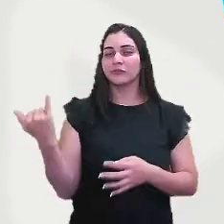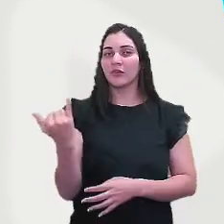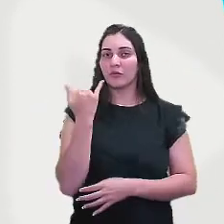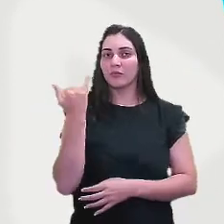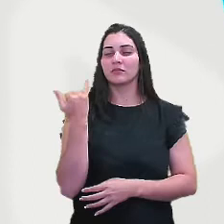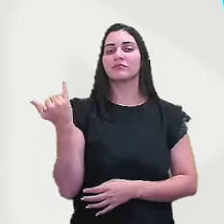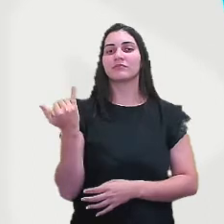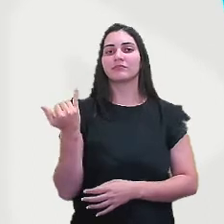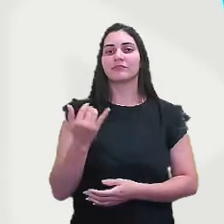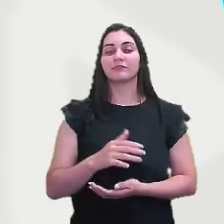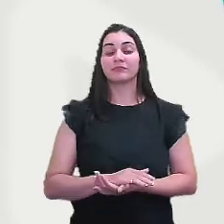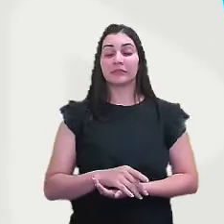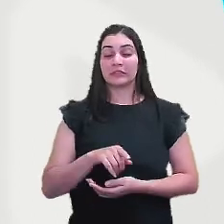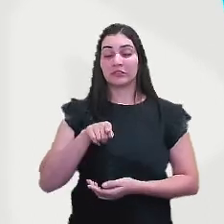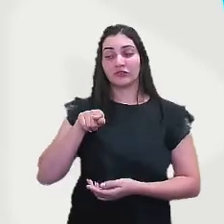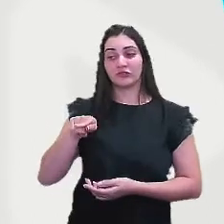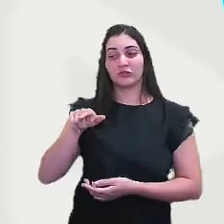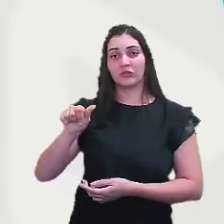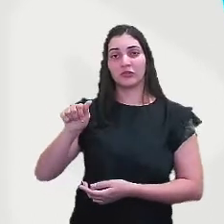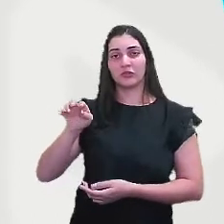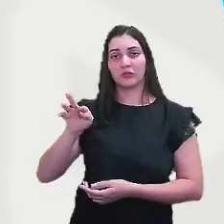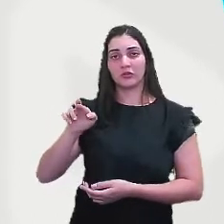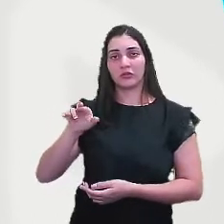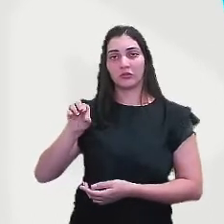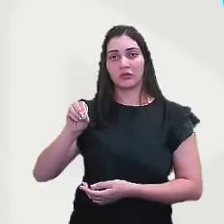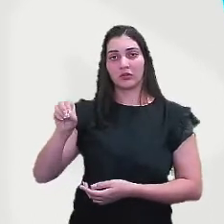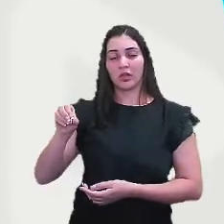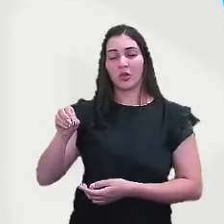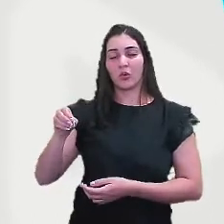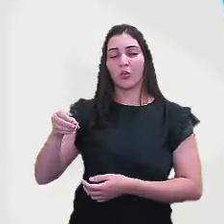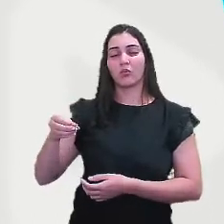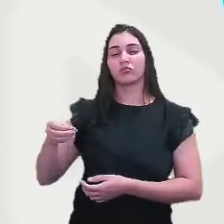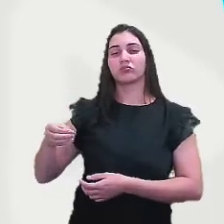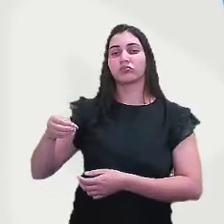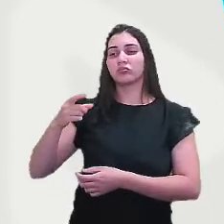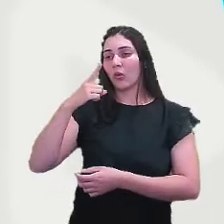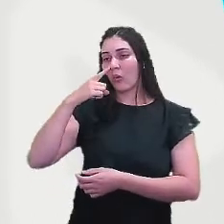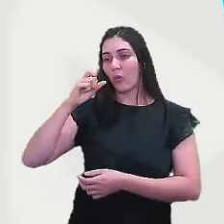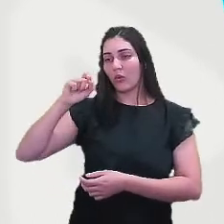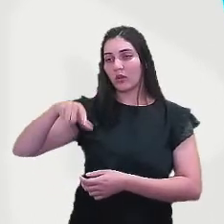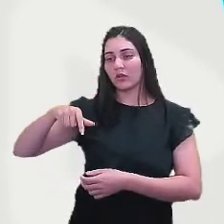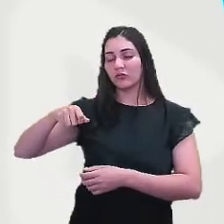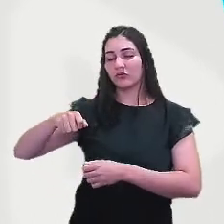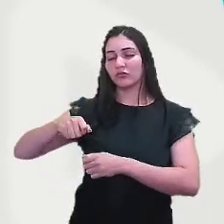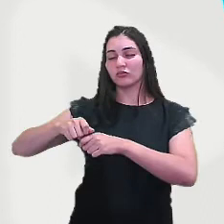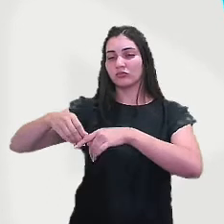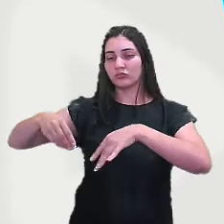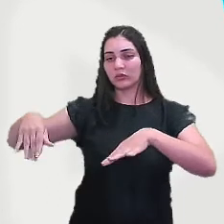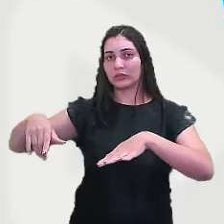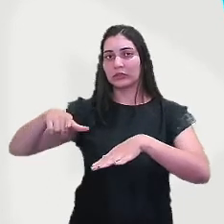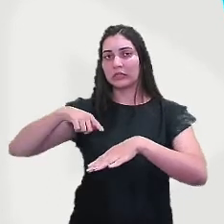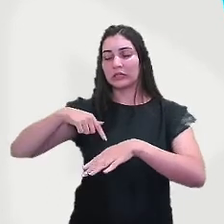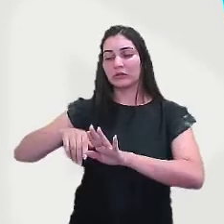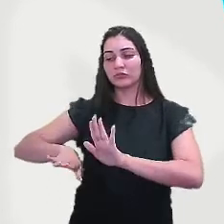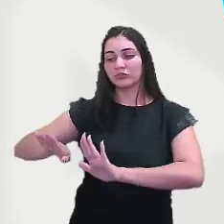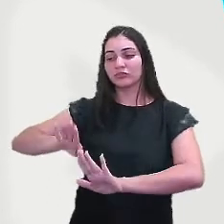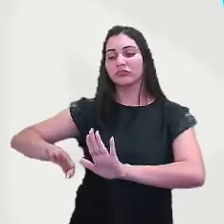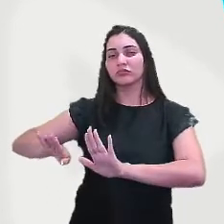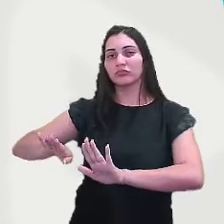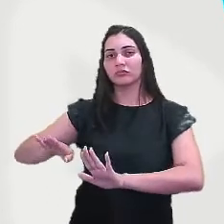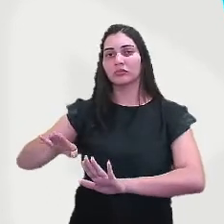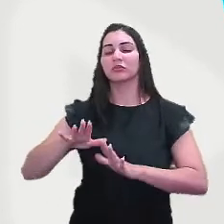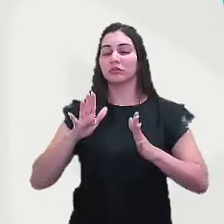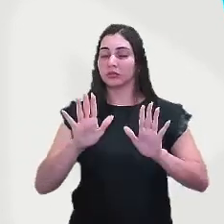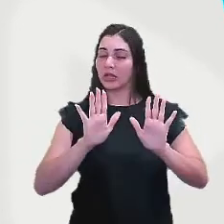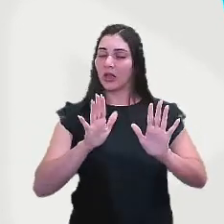importante. Já no aterro sanitário, o lixo é depositado em solos que receberão tratamento, tá? A gente vai falar daqui a pouquinho